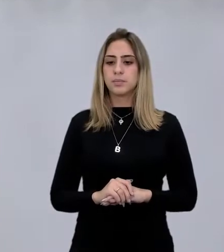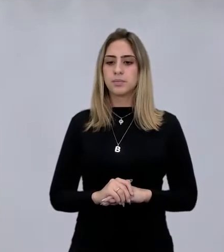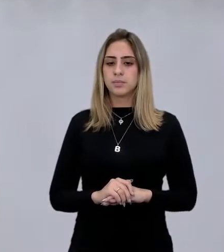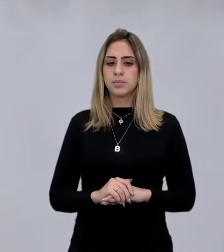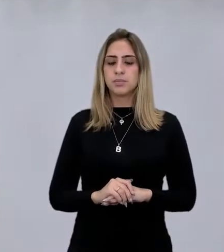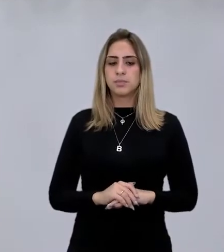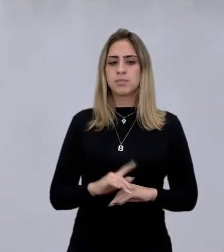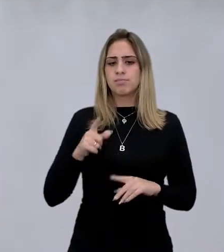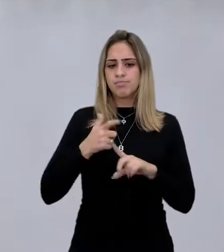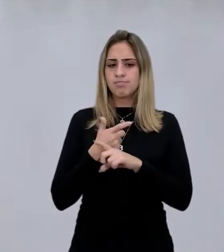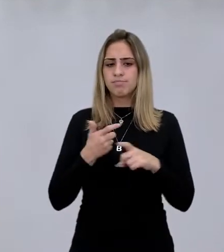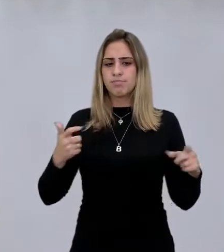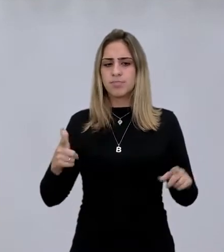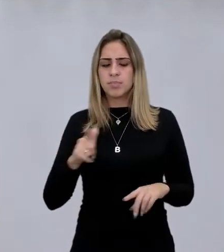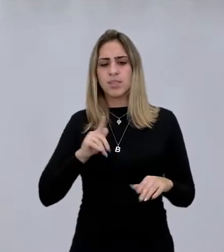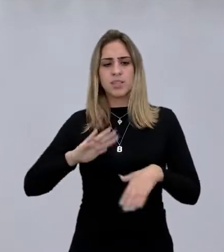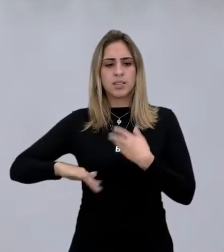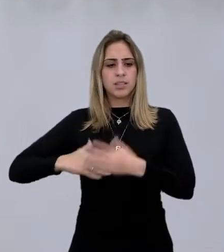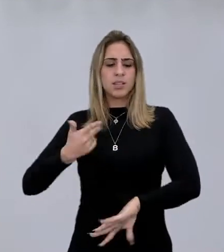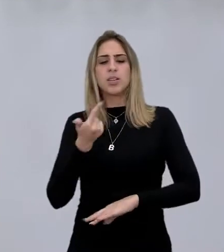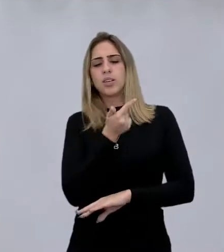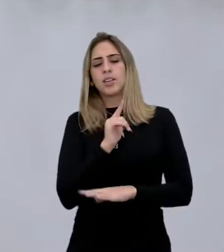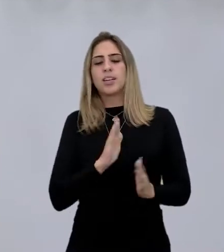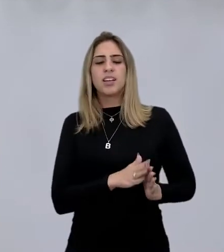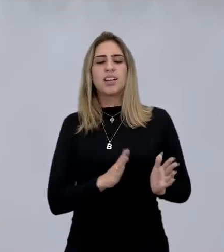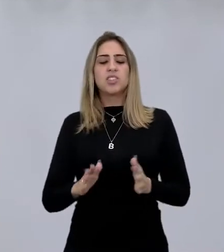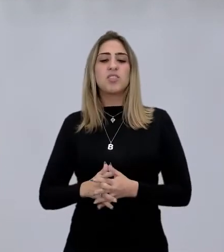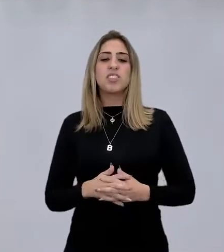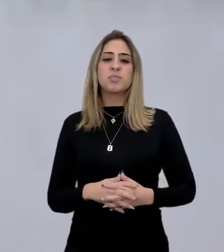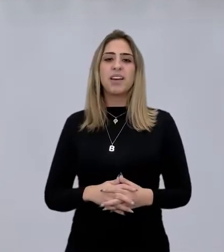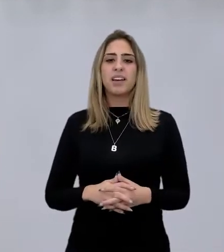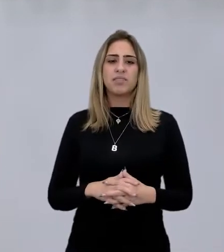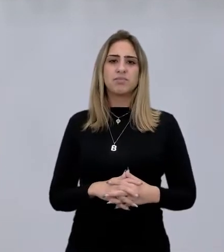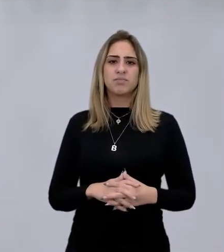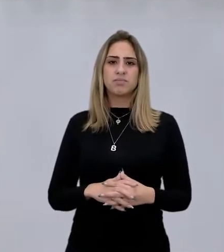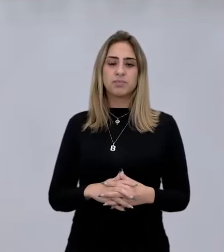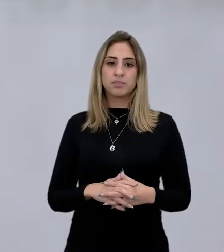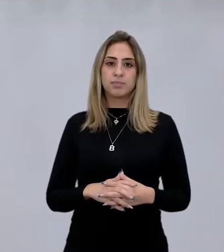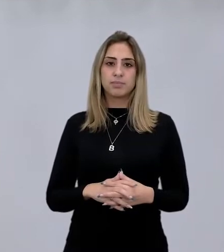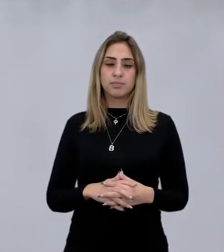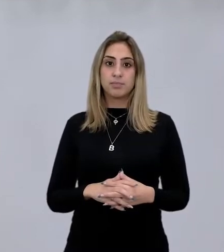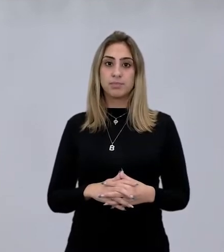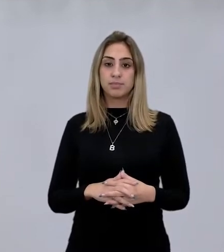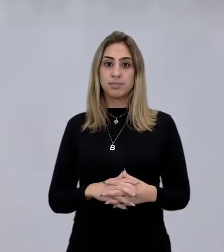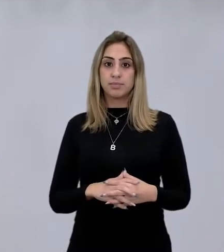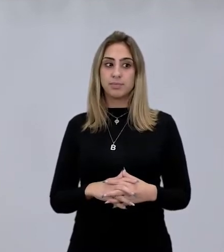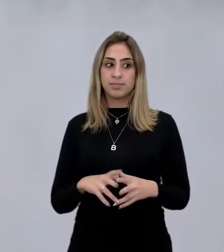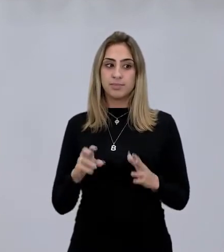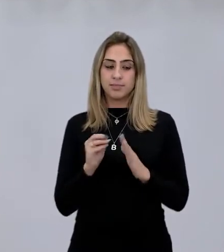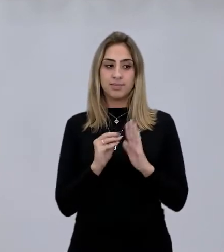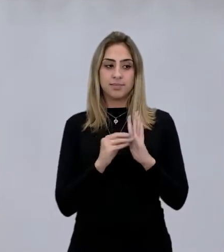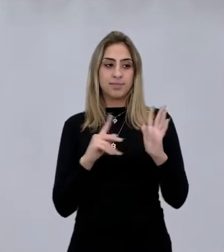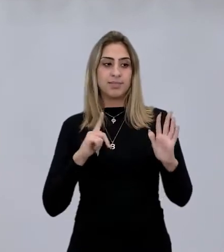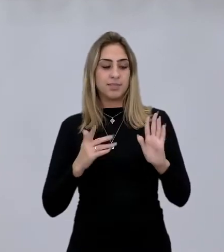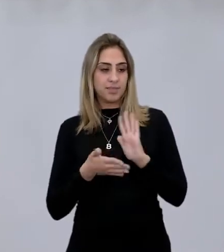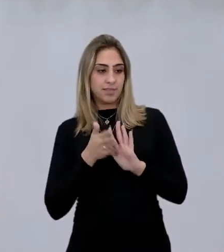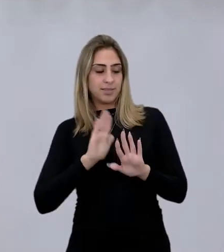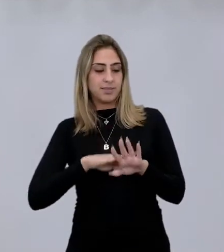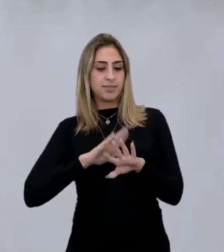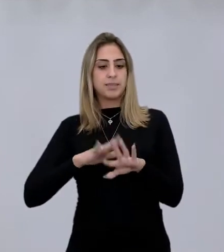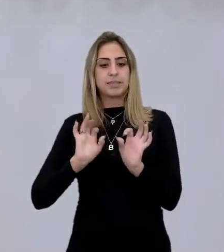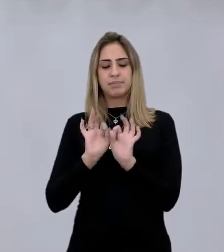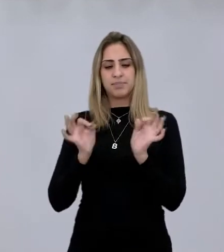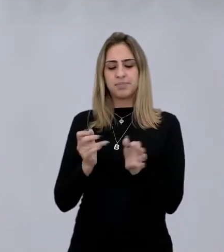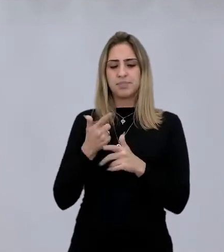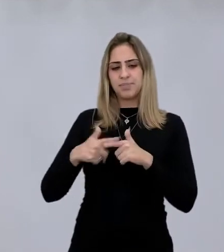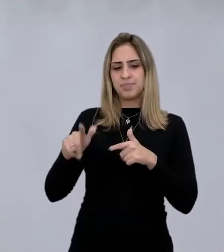são tão grandes, né? E geram tantas outras consequências desses problemas que, obviamente, se houvesse uma resposta tão simples para a solução